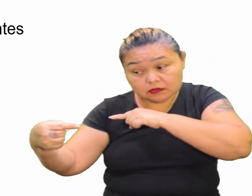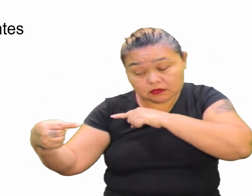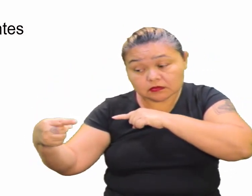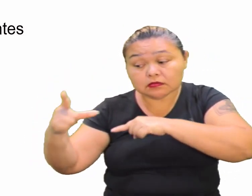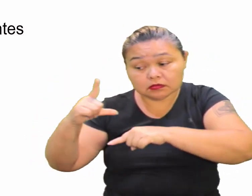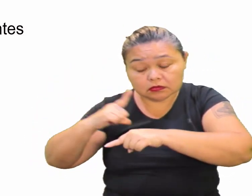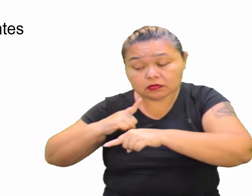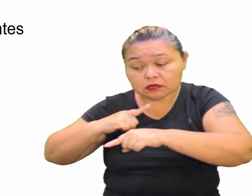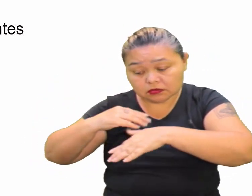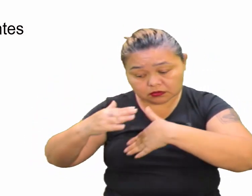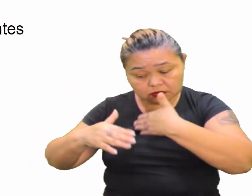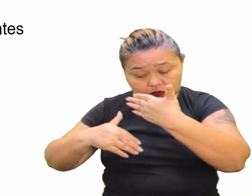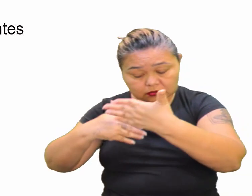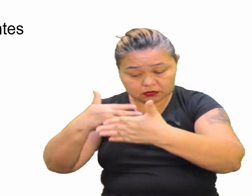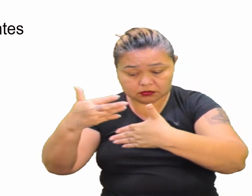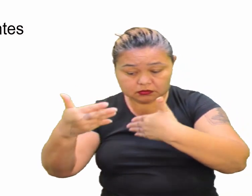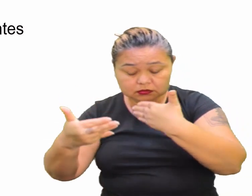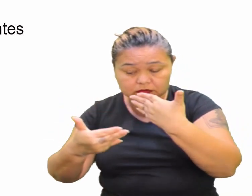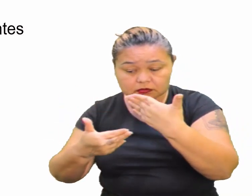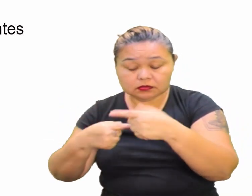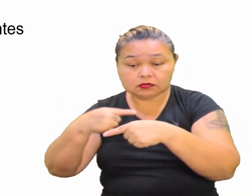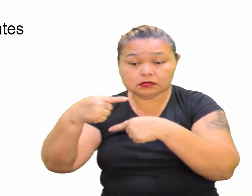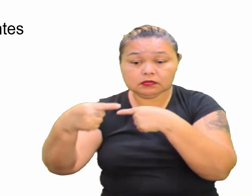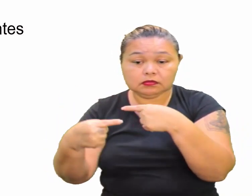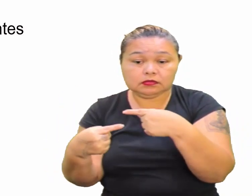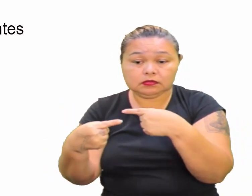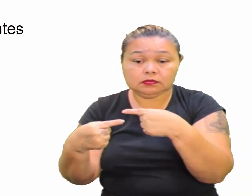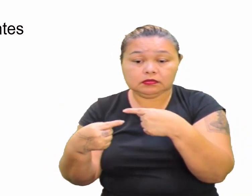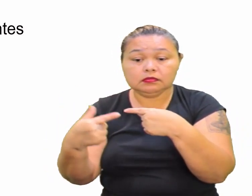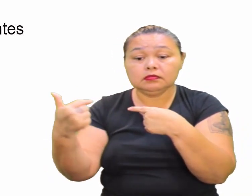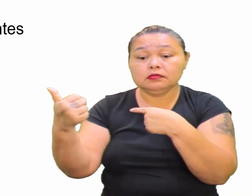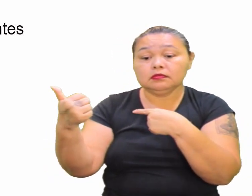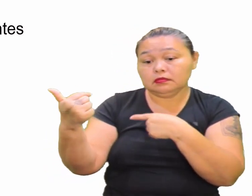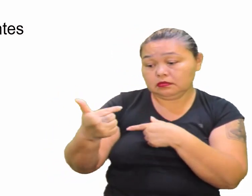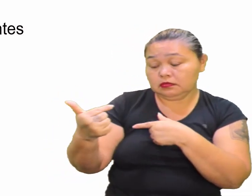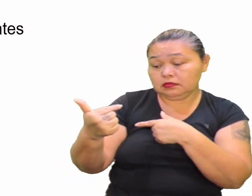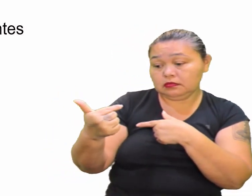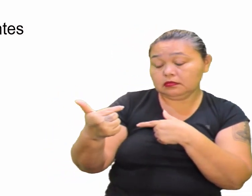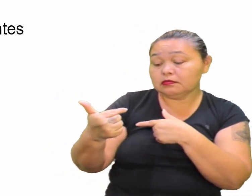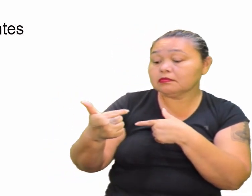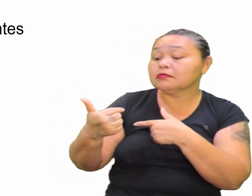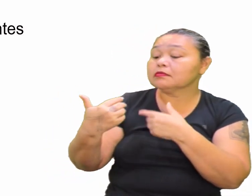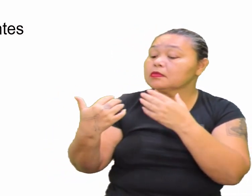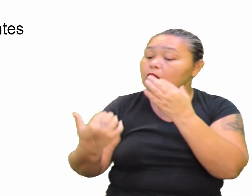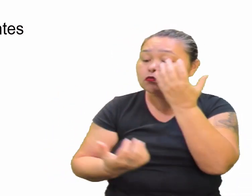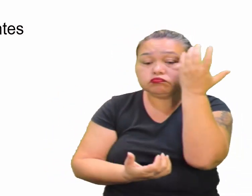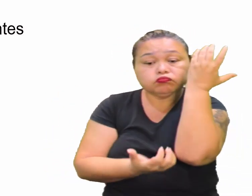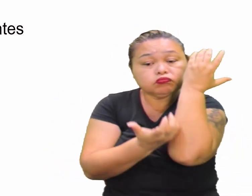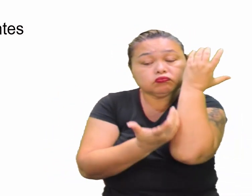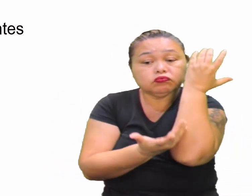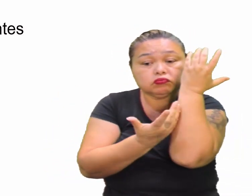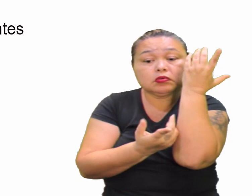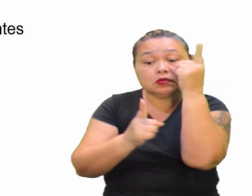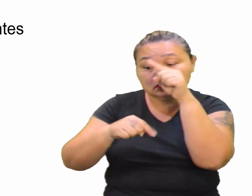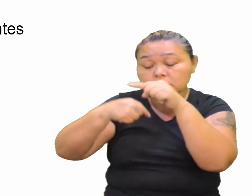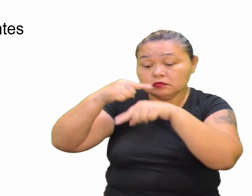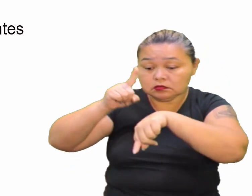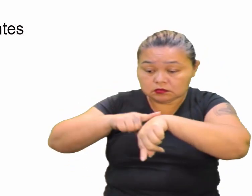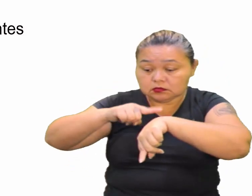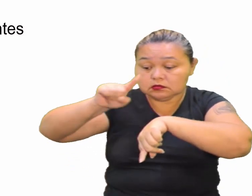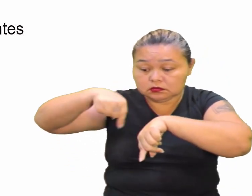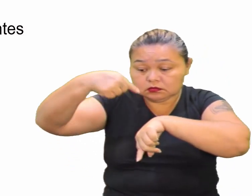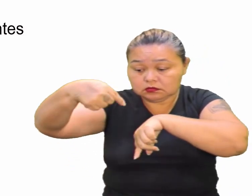ter um processo que a gente chama de sucessão secundária. Uma área que foi queimada é uma sucessão, depois de um